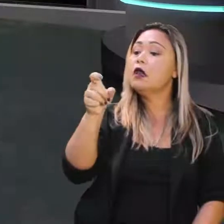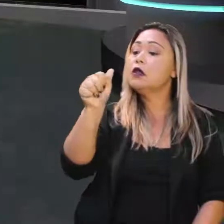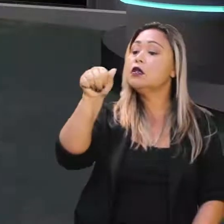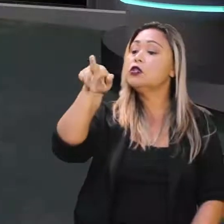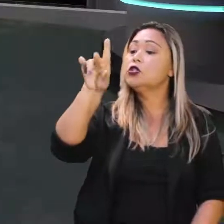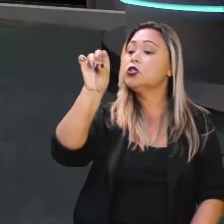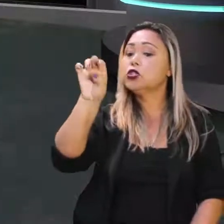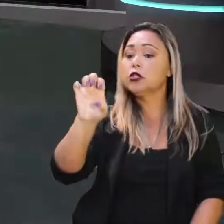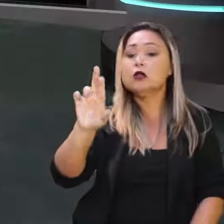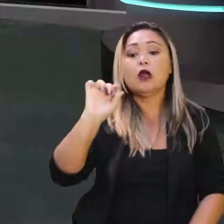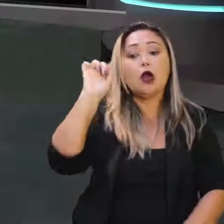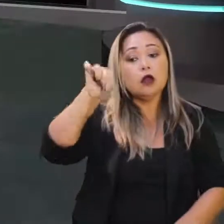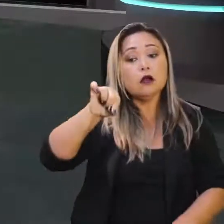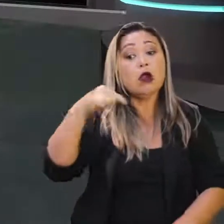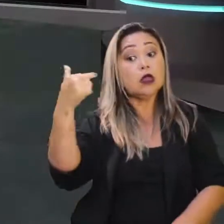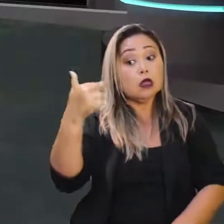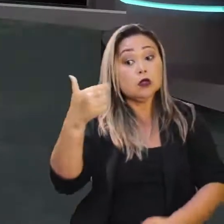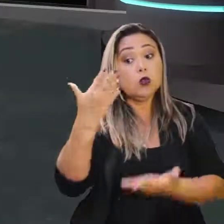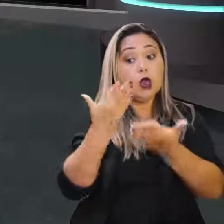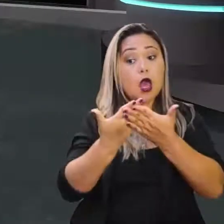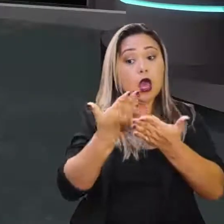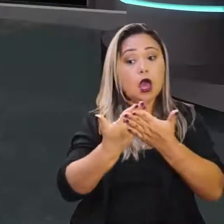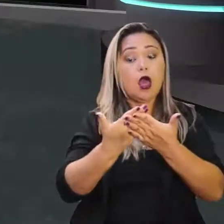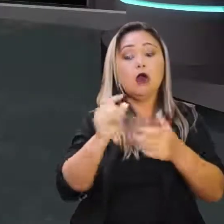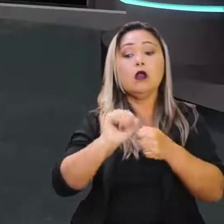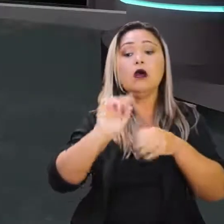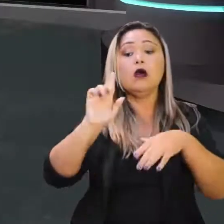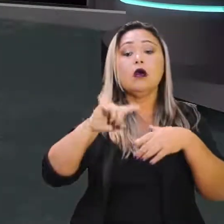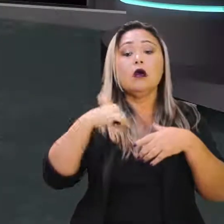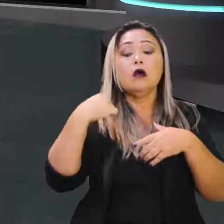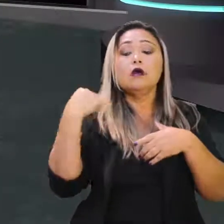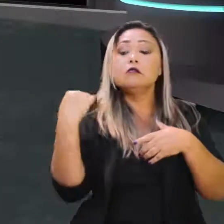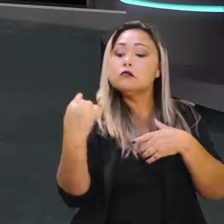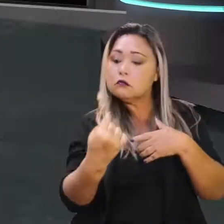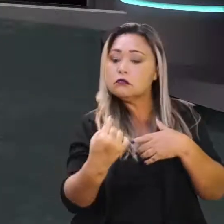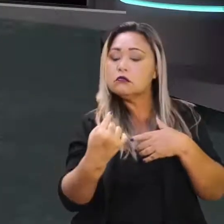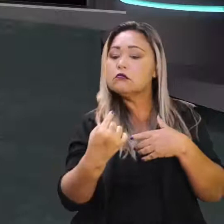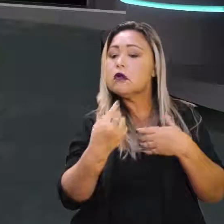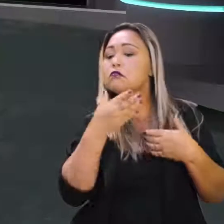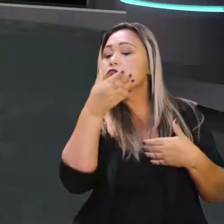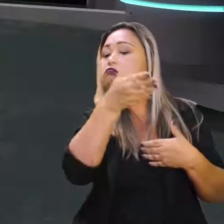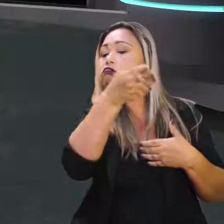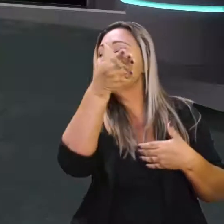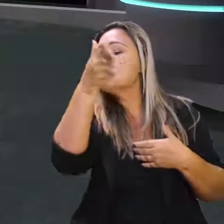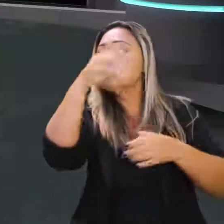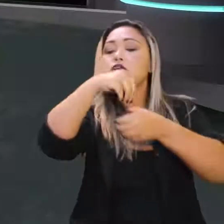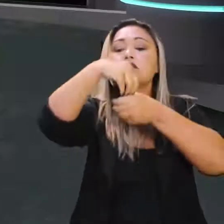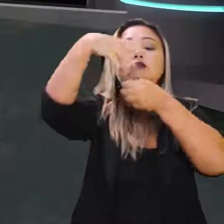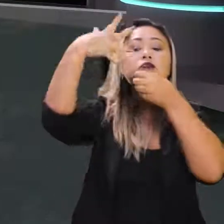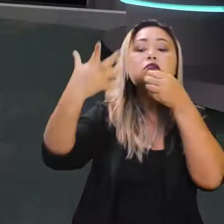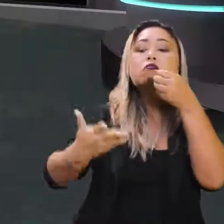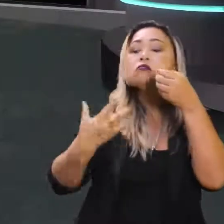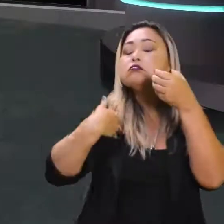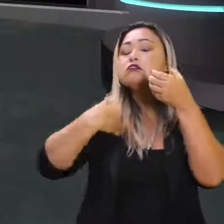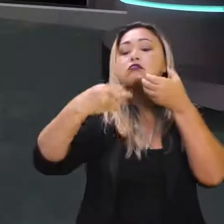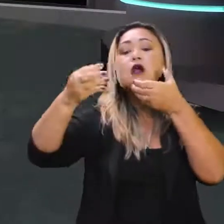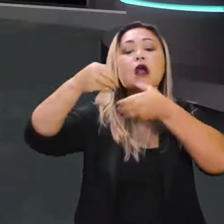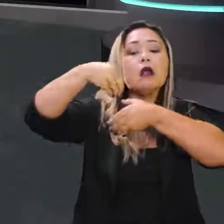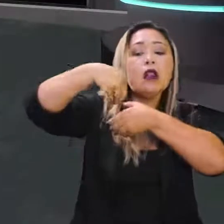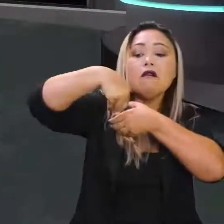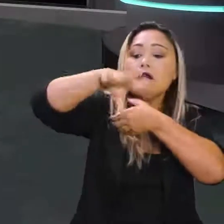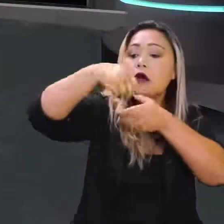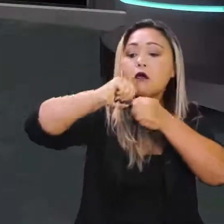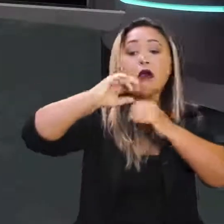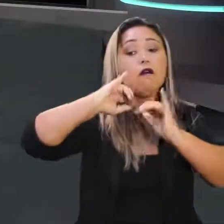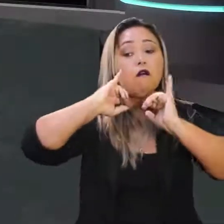Alexandre, estamos aqui na nossa segunda aula e vamos aí passear entre os conteúdos e levar toda a informação